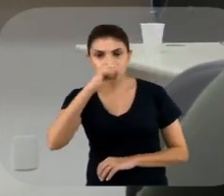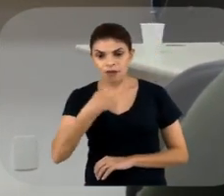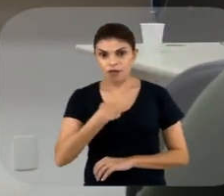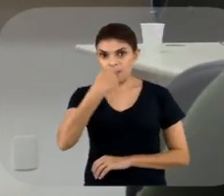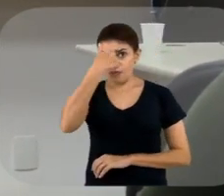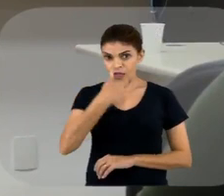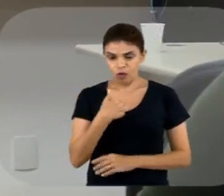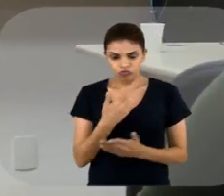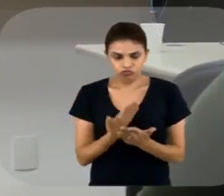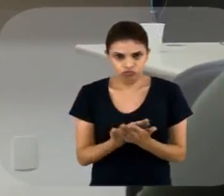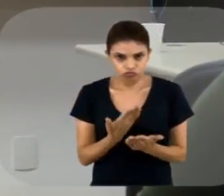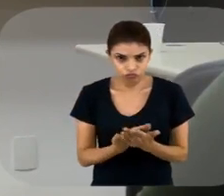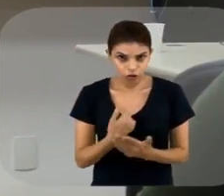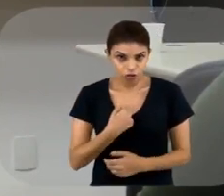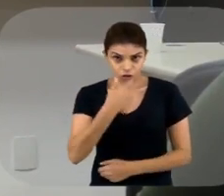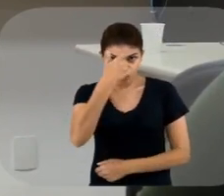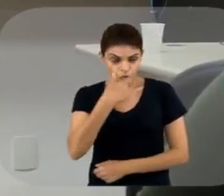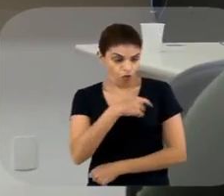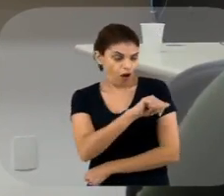o estudante